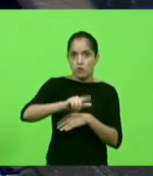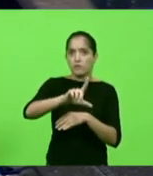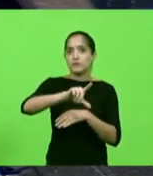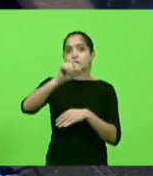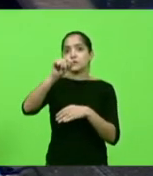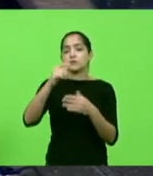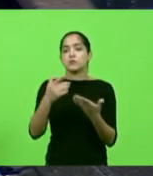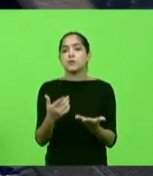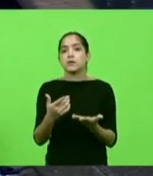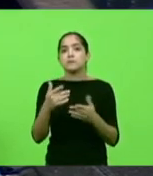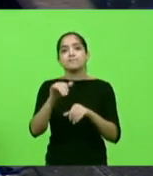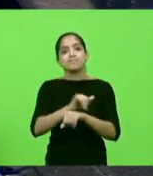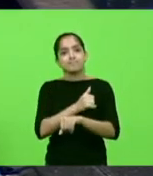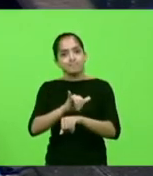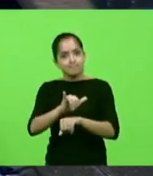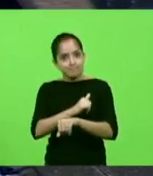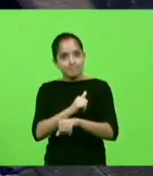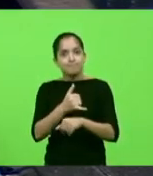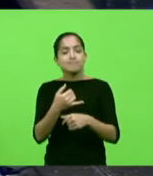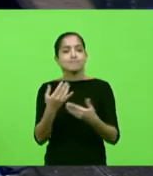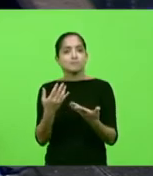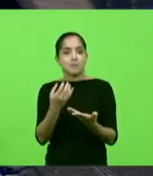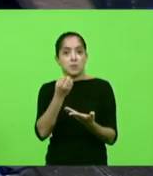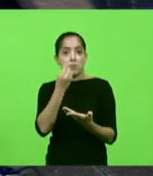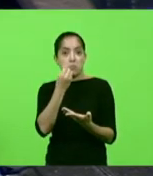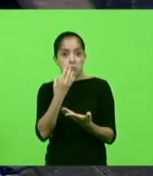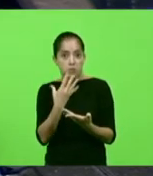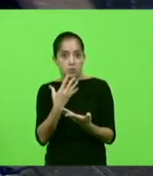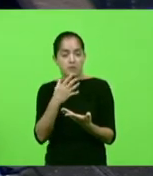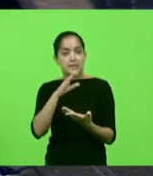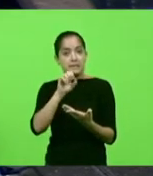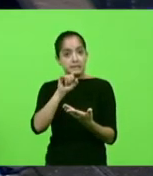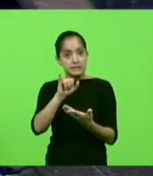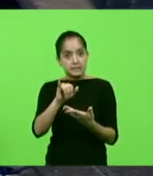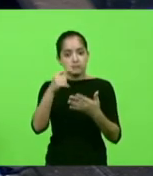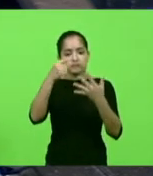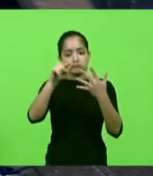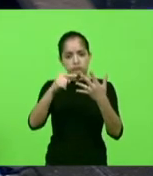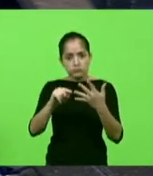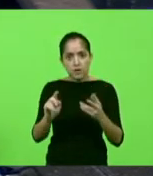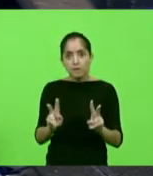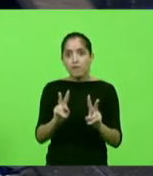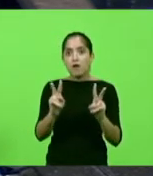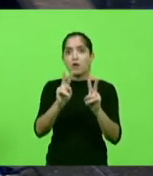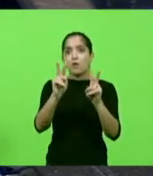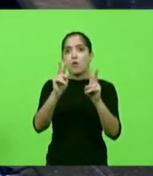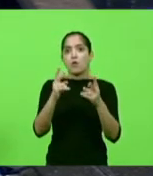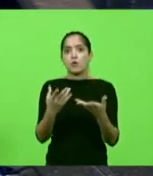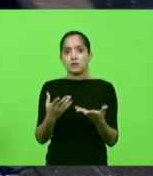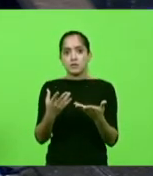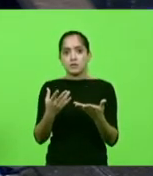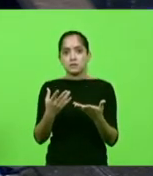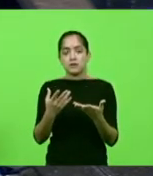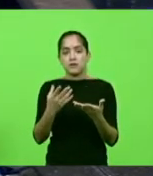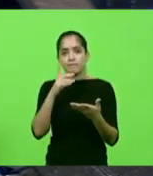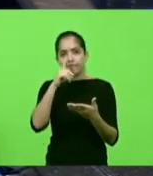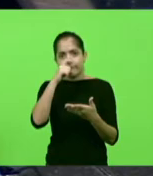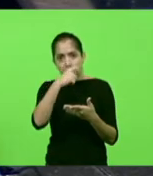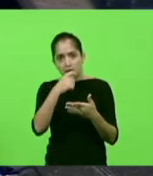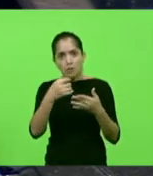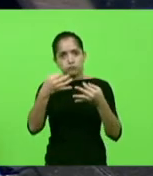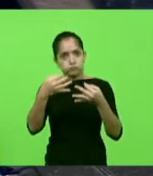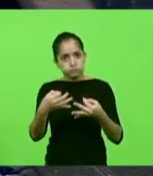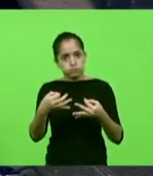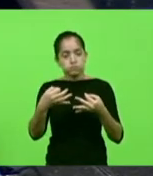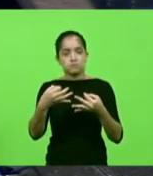ferramenta muito útil, muito útil. Se você tiver princípios e valores que não abrem mão, fica difícil